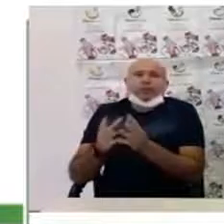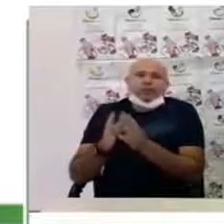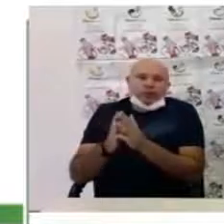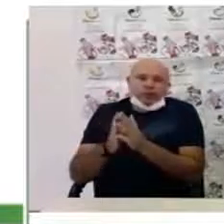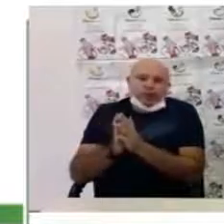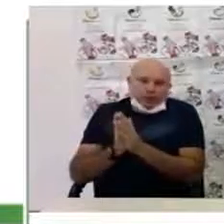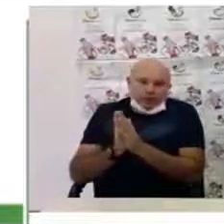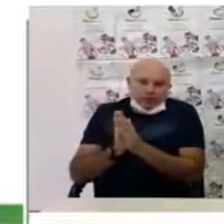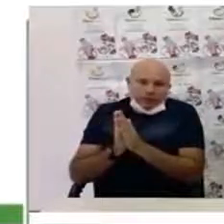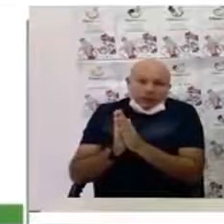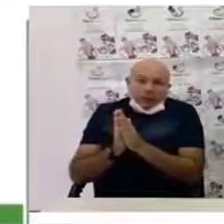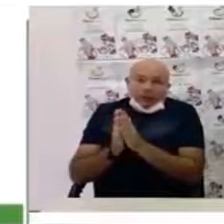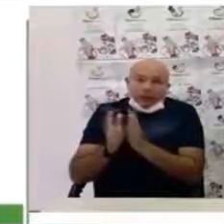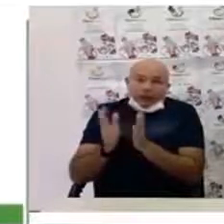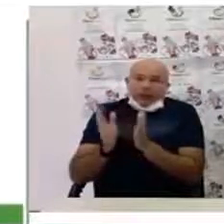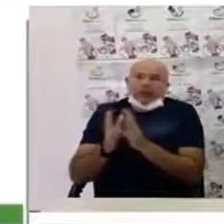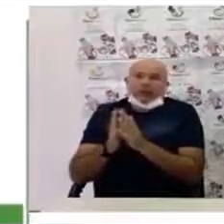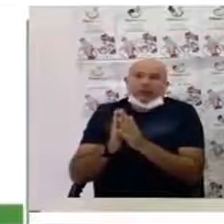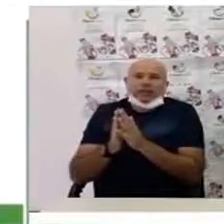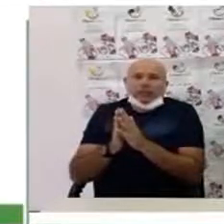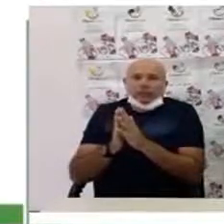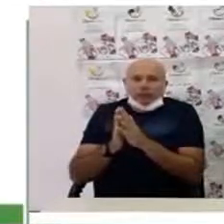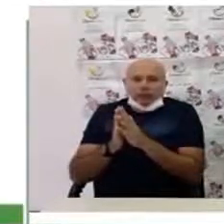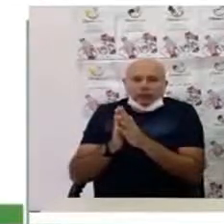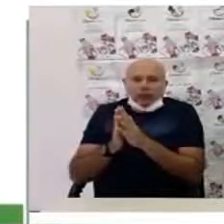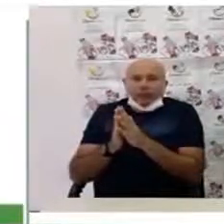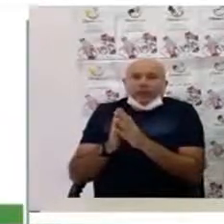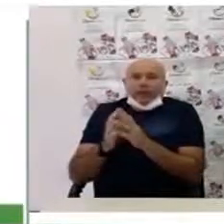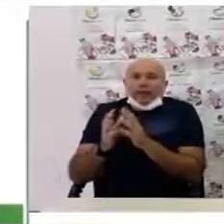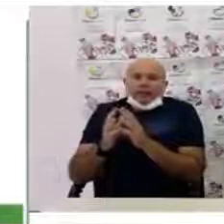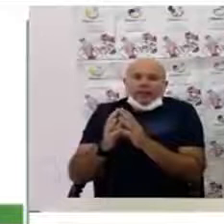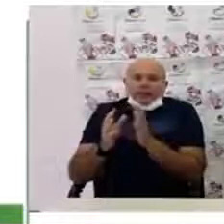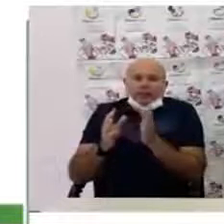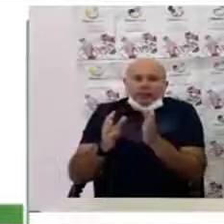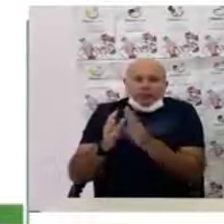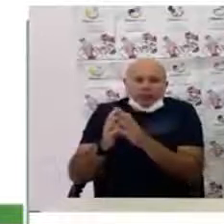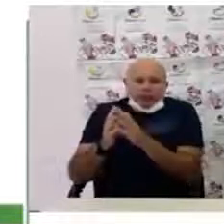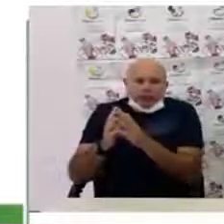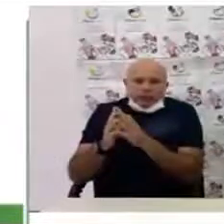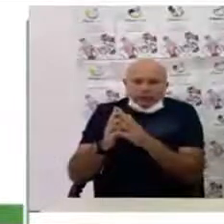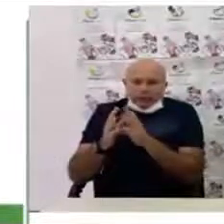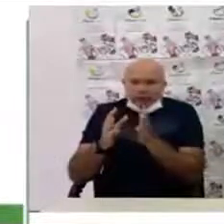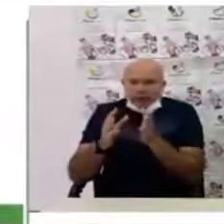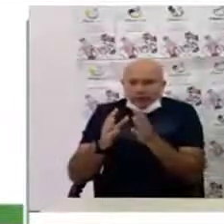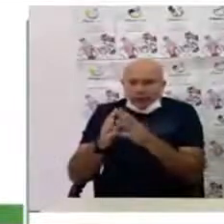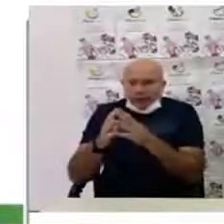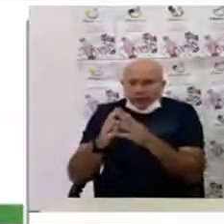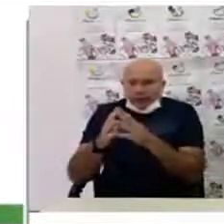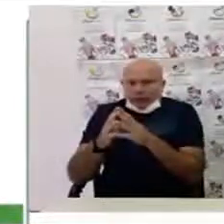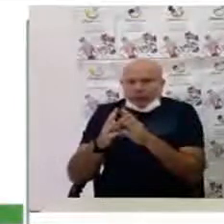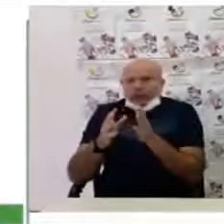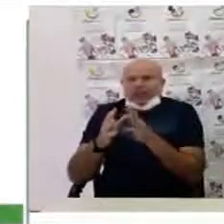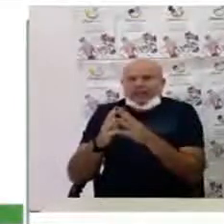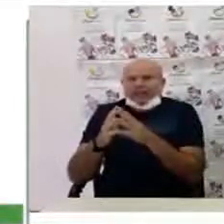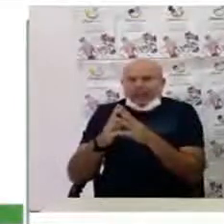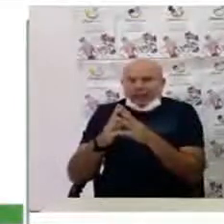durante 24 horas. É muita energia que existe dentro do núcleo, né? E aí você vê também o modelo do sistema planetário Rutherford,